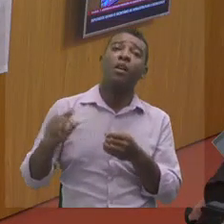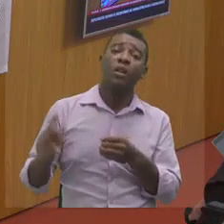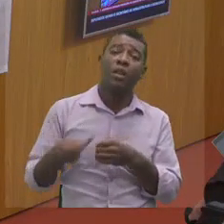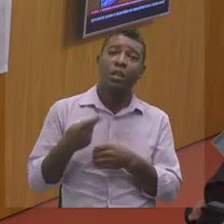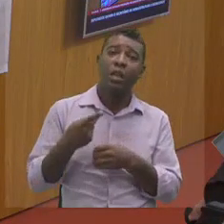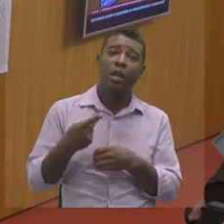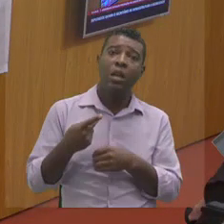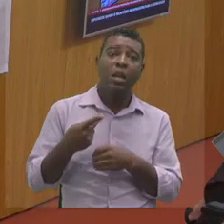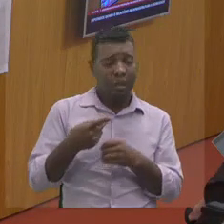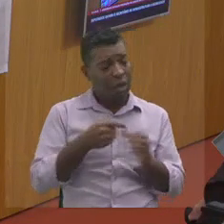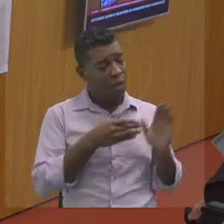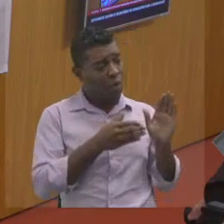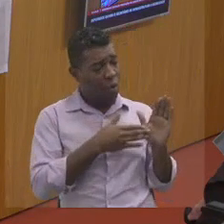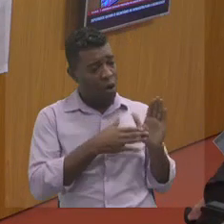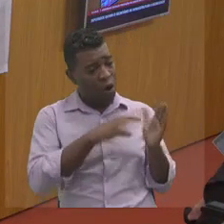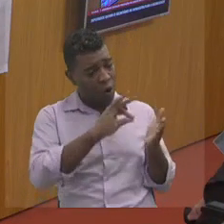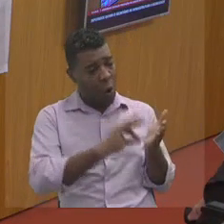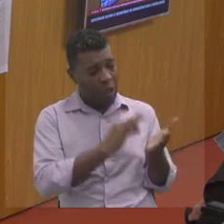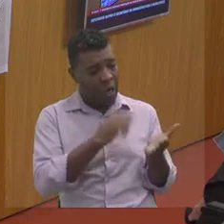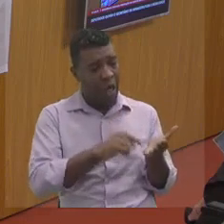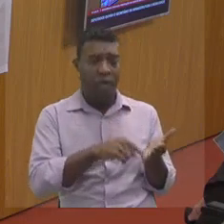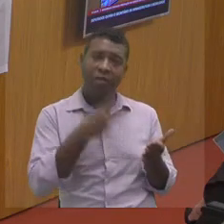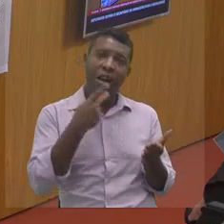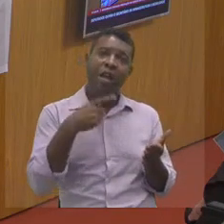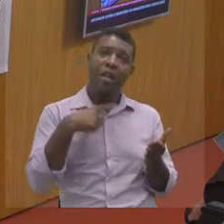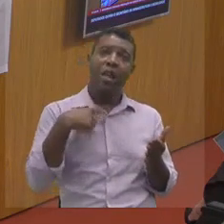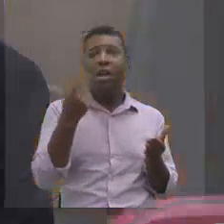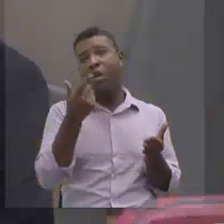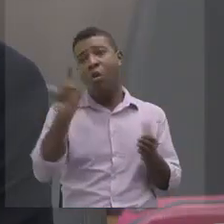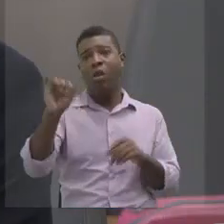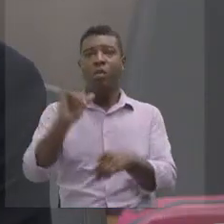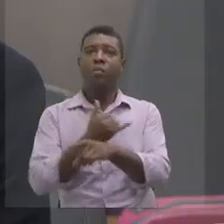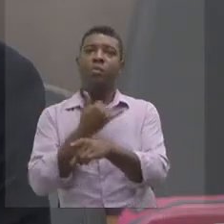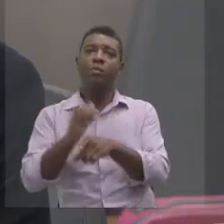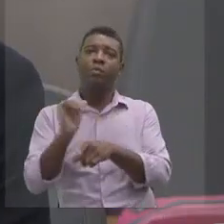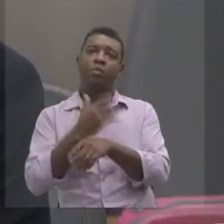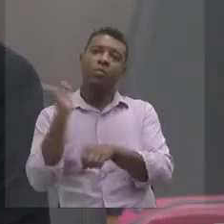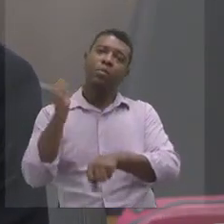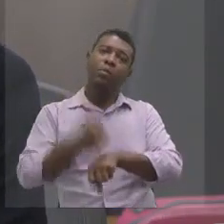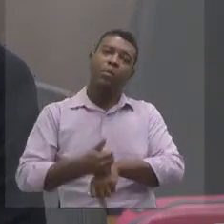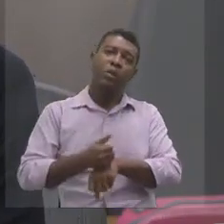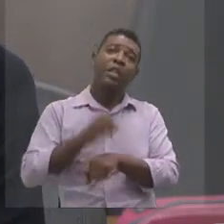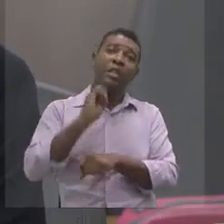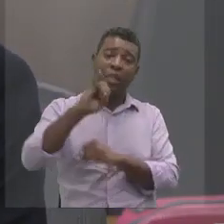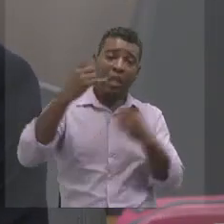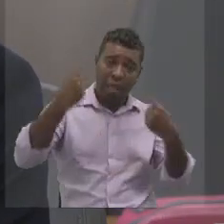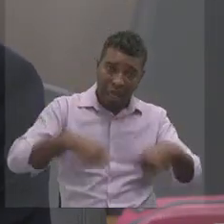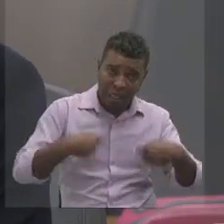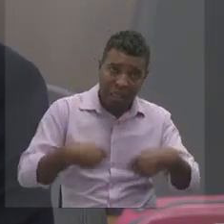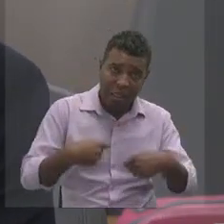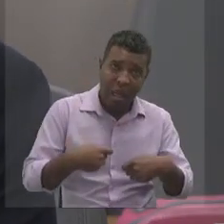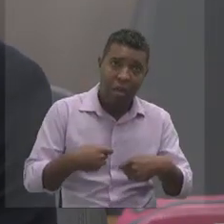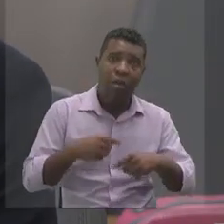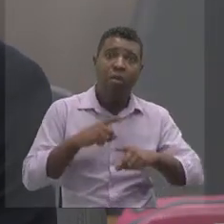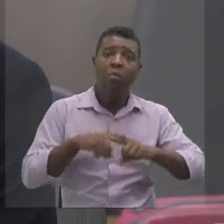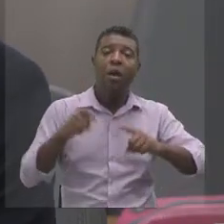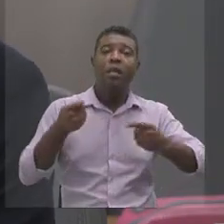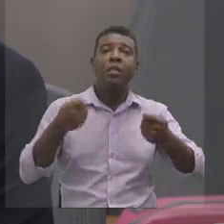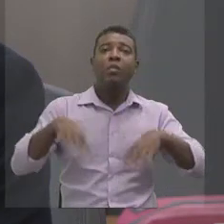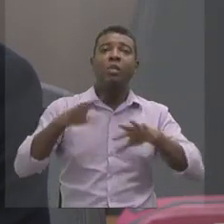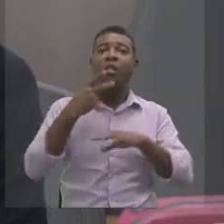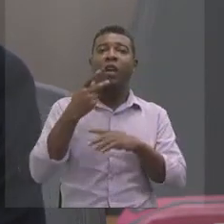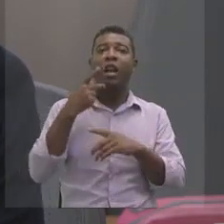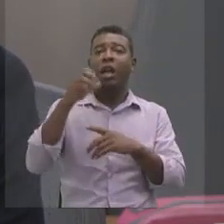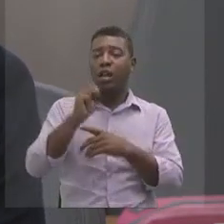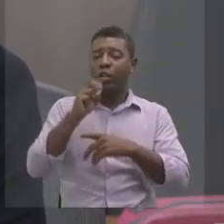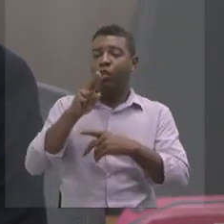né Então existe um colchão de beleza existe outros instrumentos que podem ser acionados se for necessário mas não há que se falar em subsídio